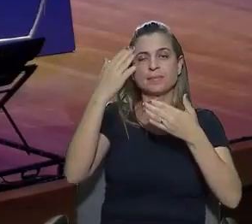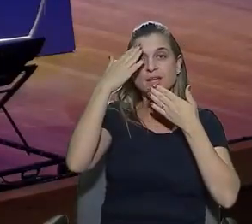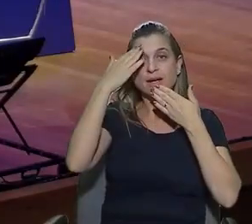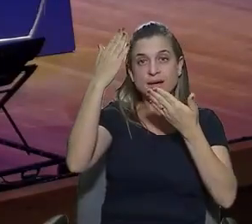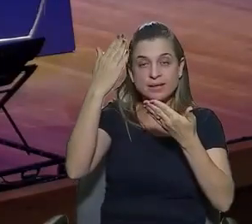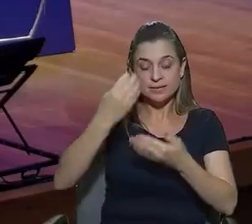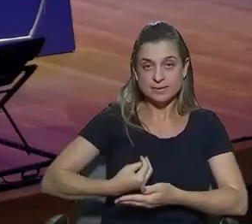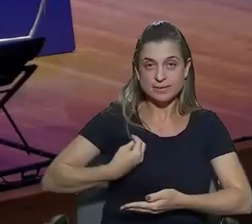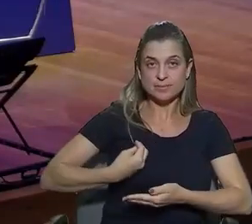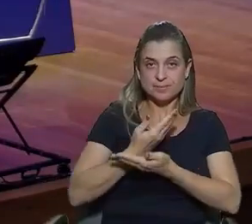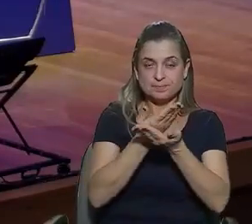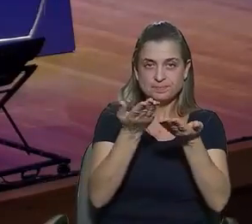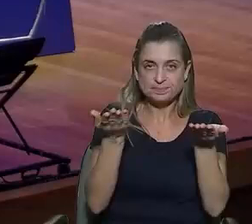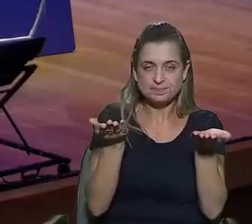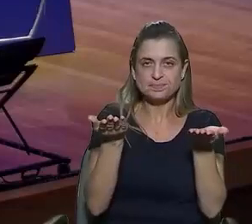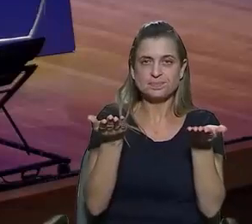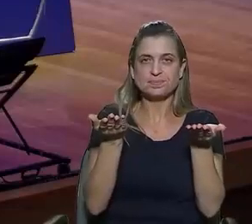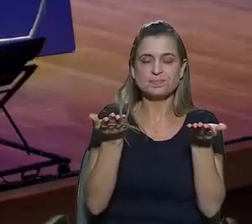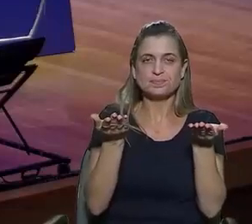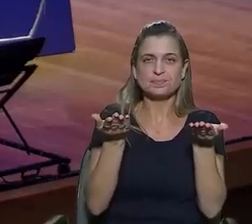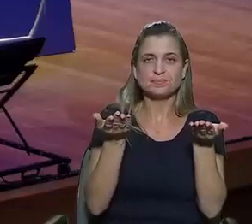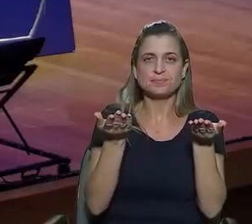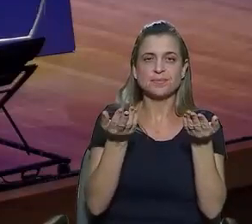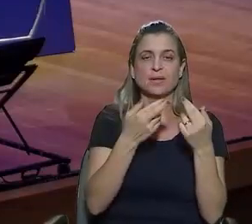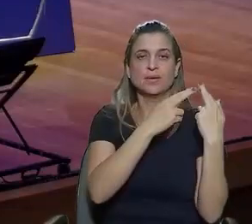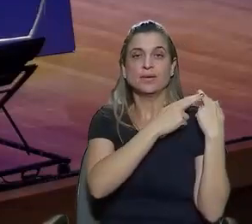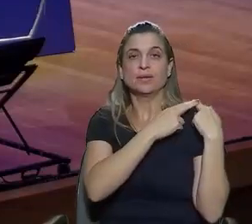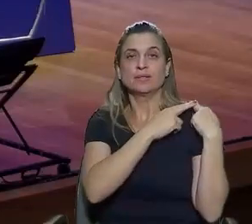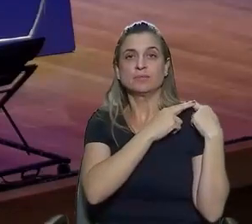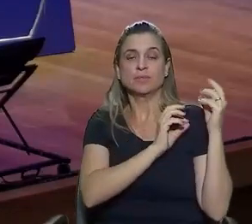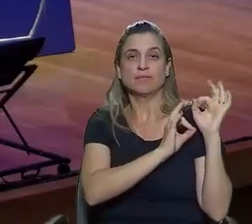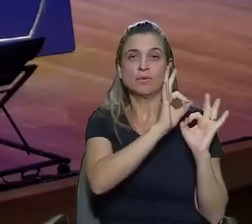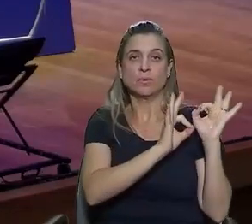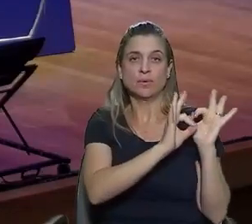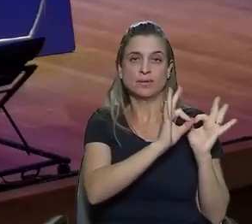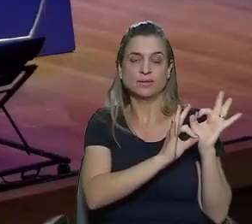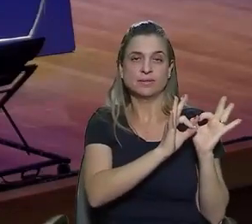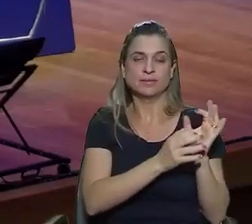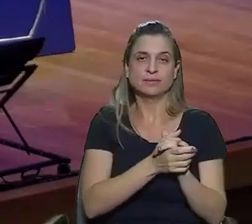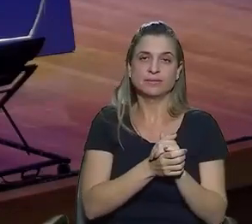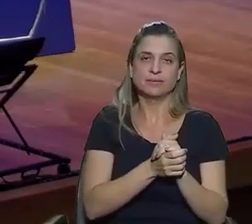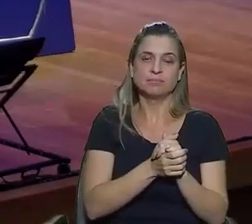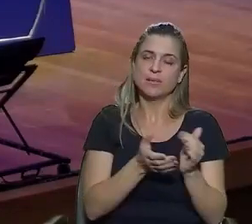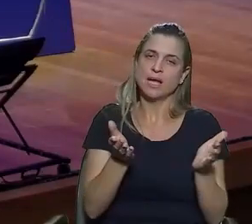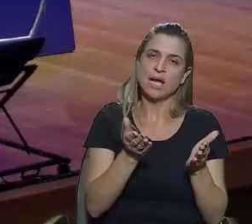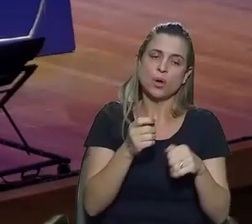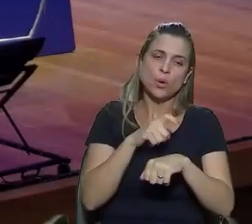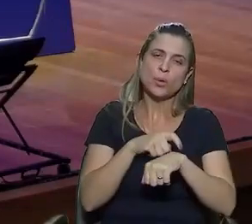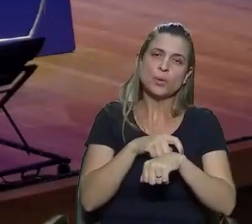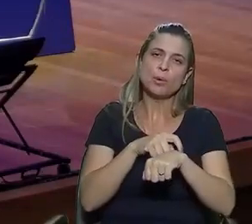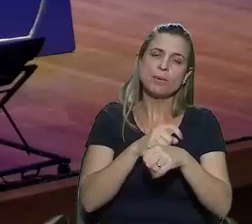de novo a presença de vocês, a curadoria e organização da Flieraxá, e agora os autores